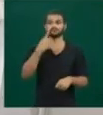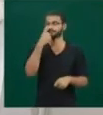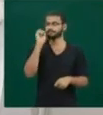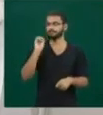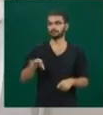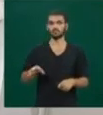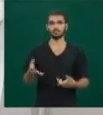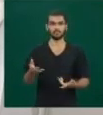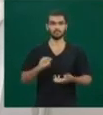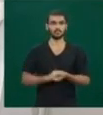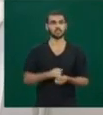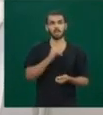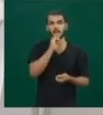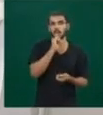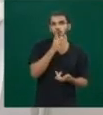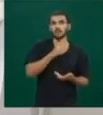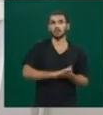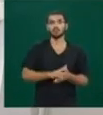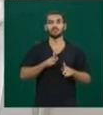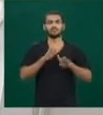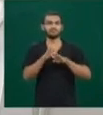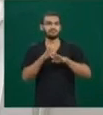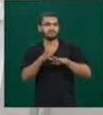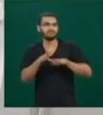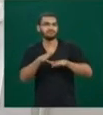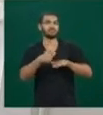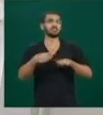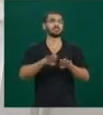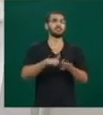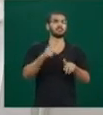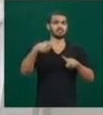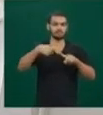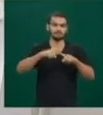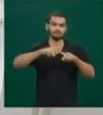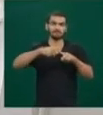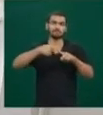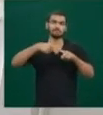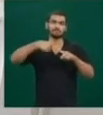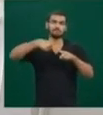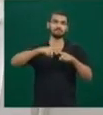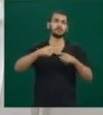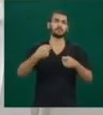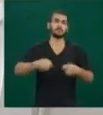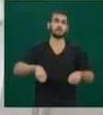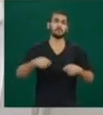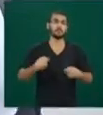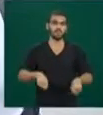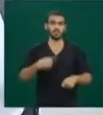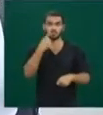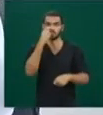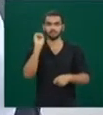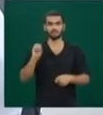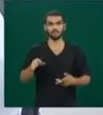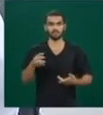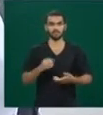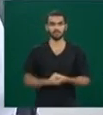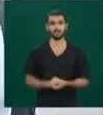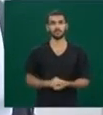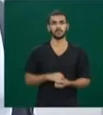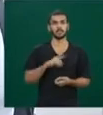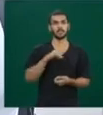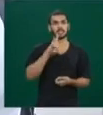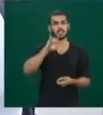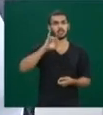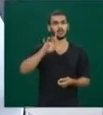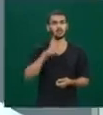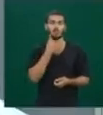descartando, tá? Por exemplo, as lixas, os palitos, então é importante estar descartando. E o Diego, que está nesta